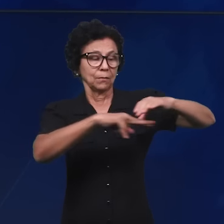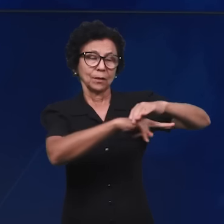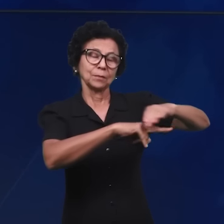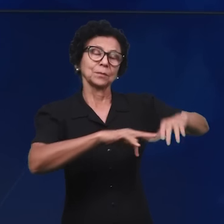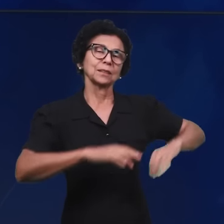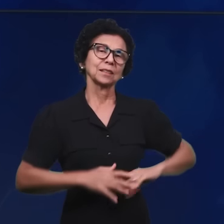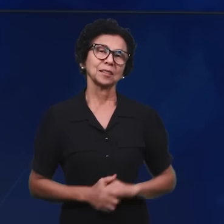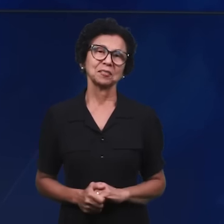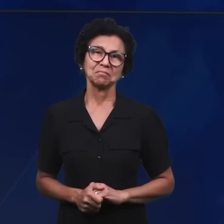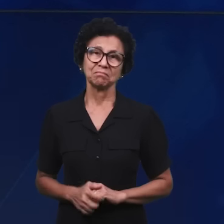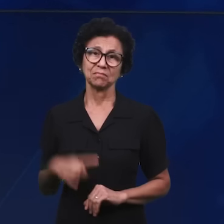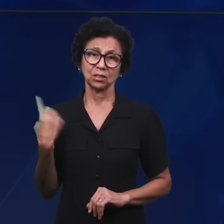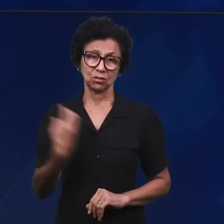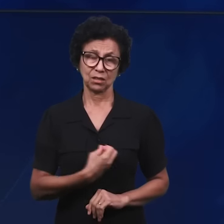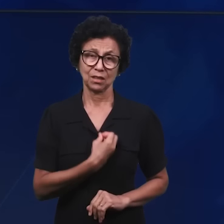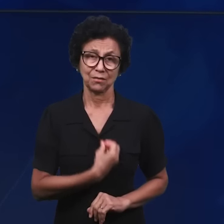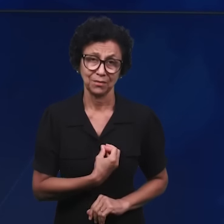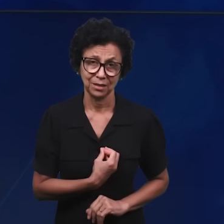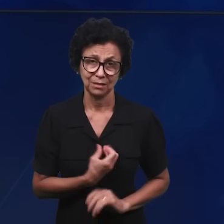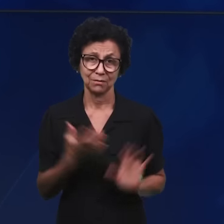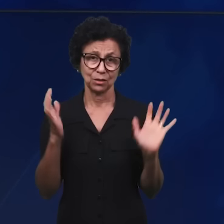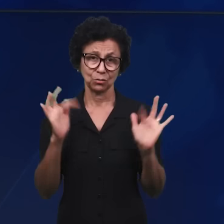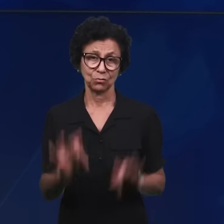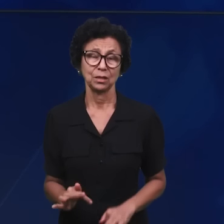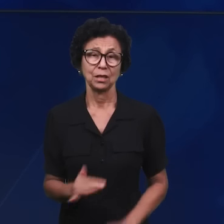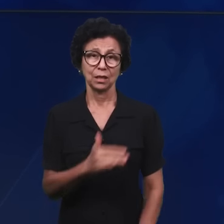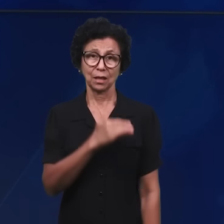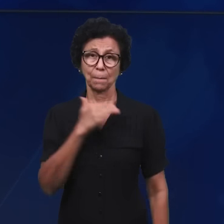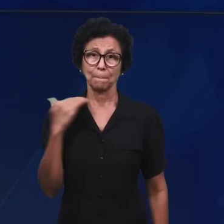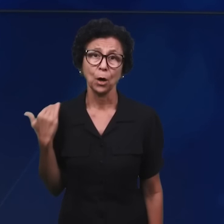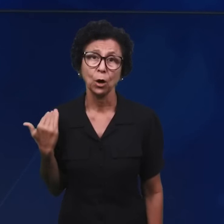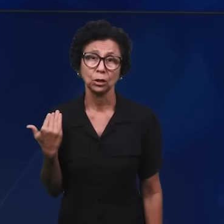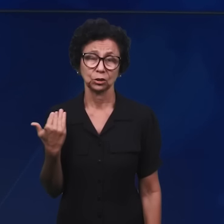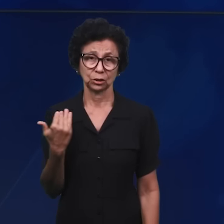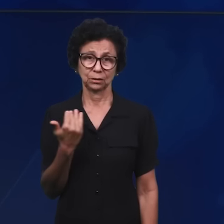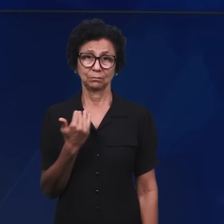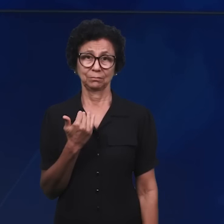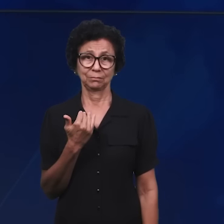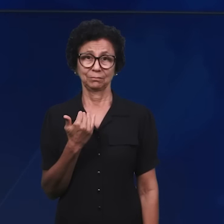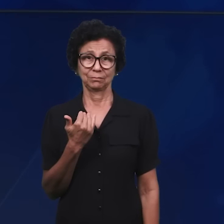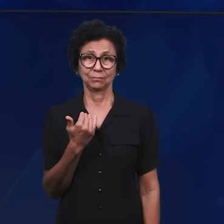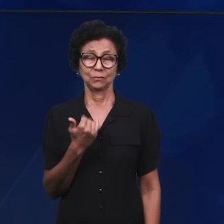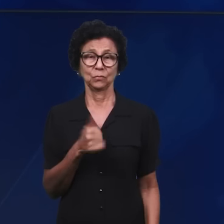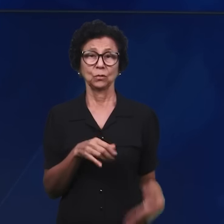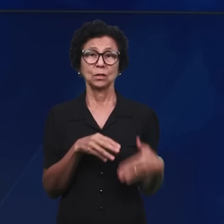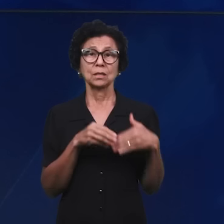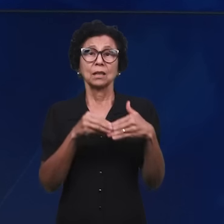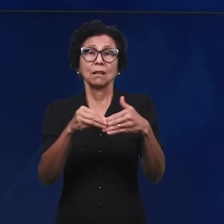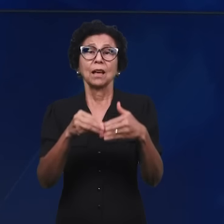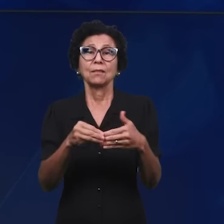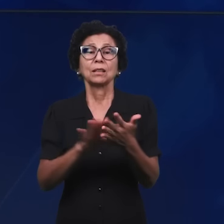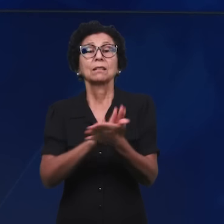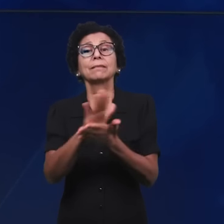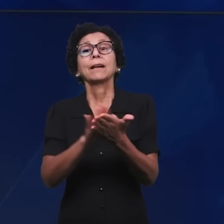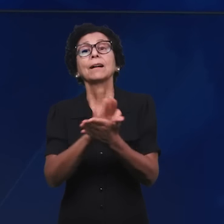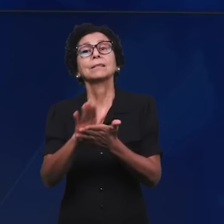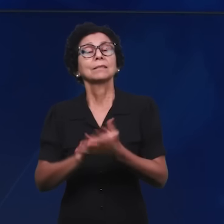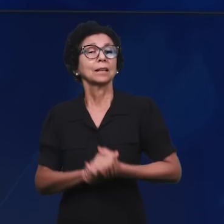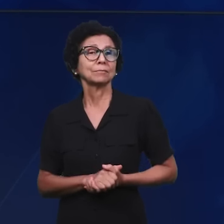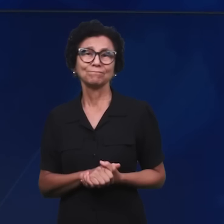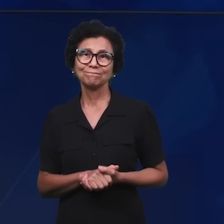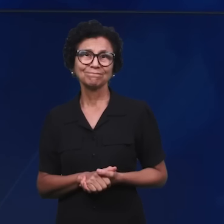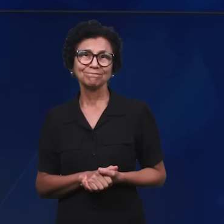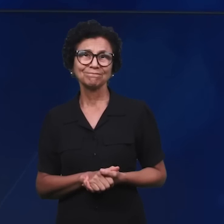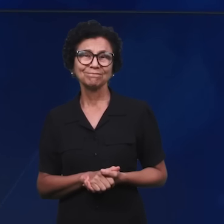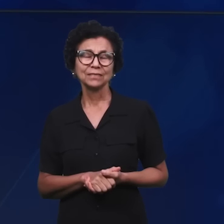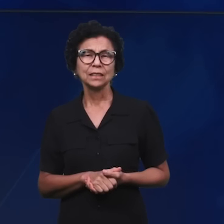riqueza, ele não leva títulos, ele não leva nada. Mas quem crê em Jesus nunca morrerá. E